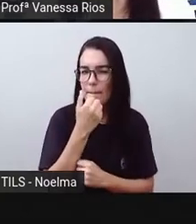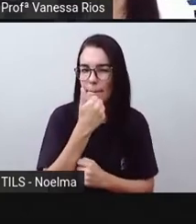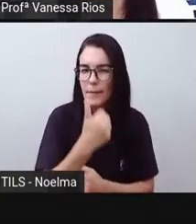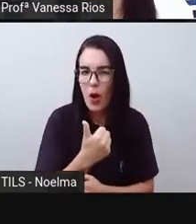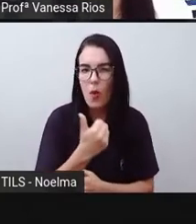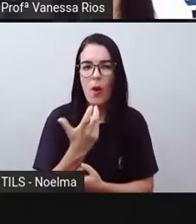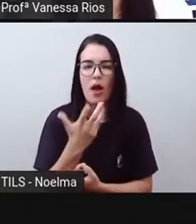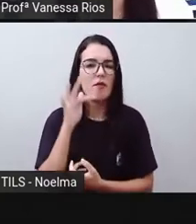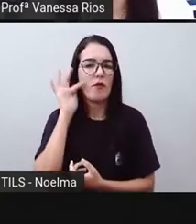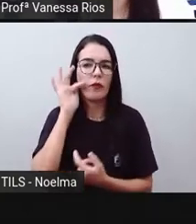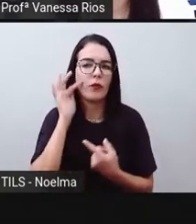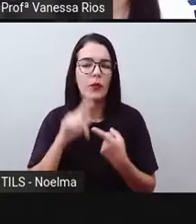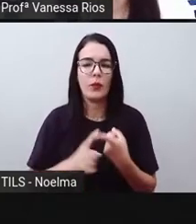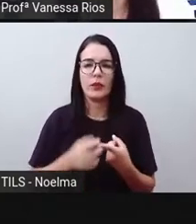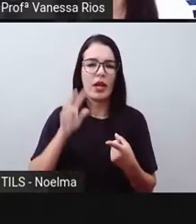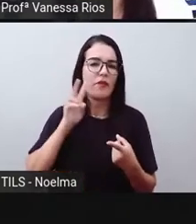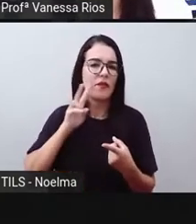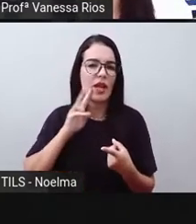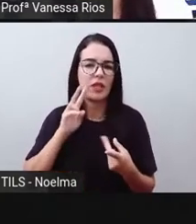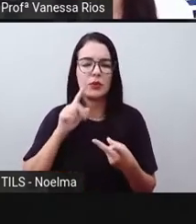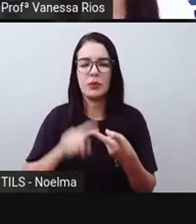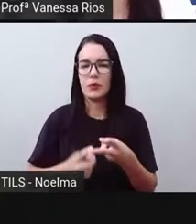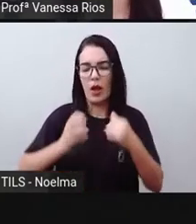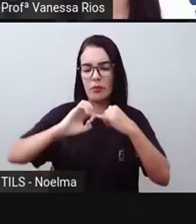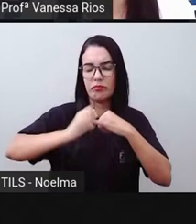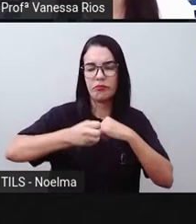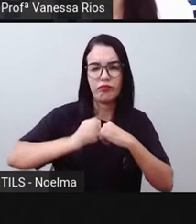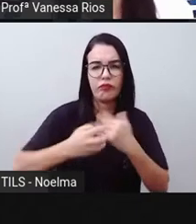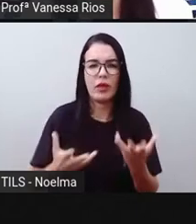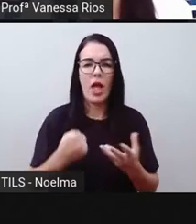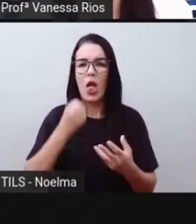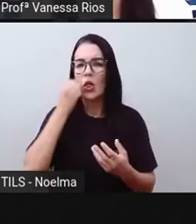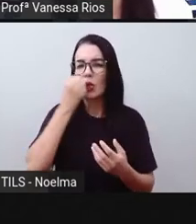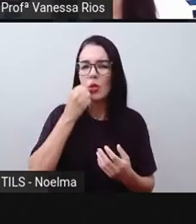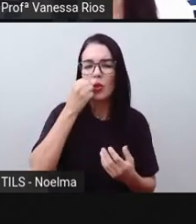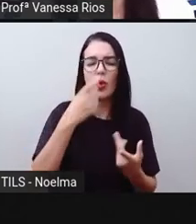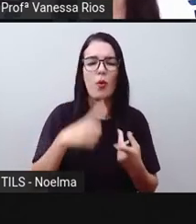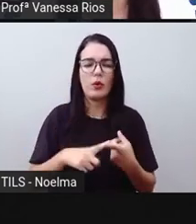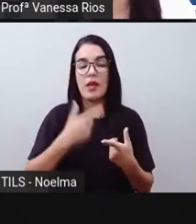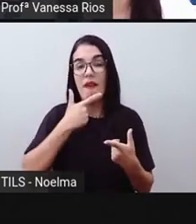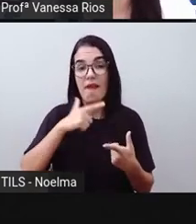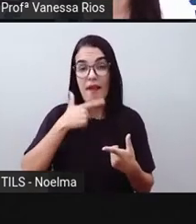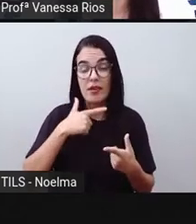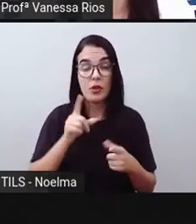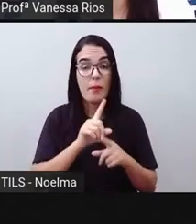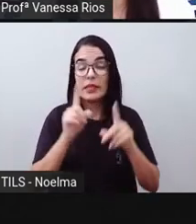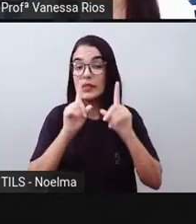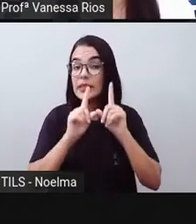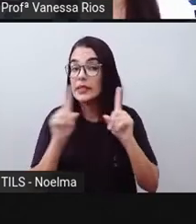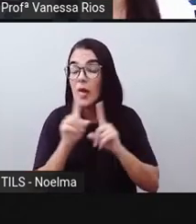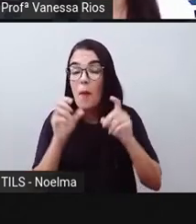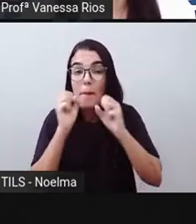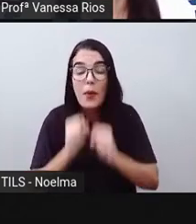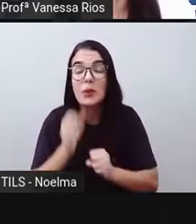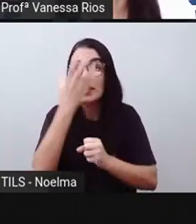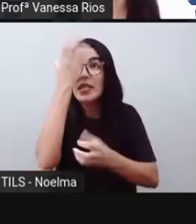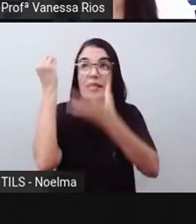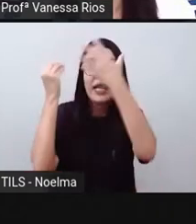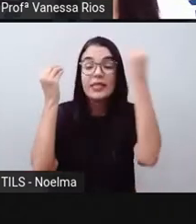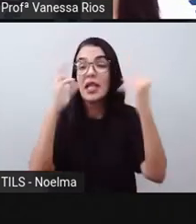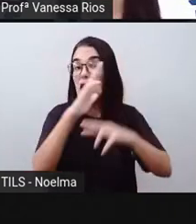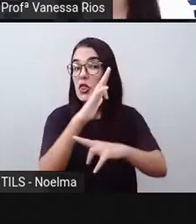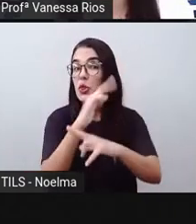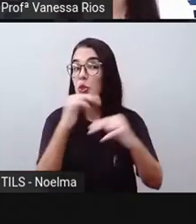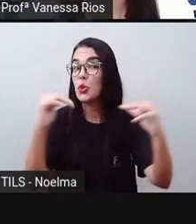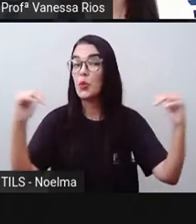verduras, dos legumes, né? Dos grãos, até dos doces, dos queijos, mas a gente não pode esquecer,